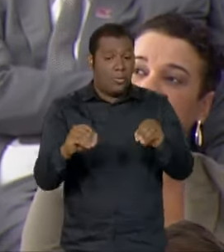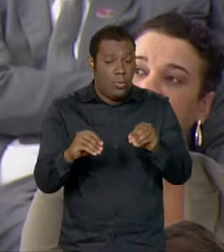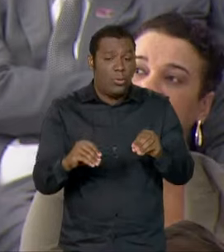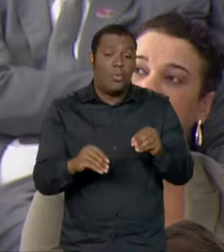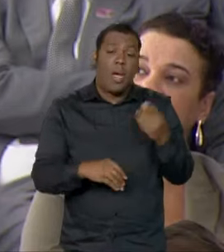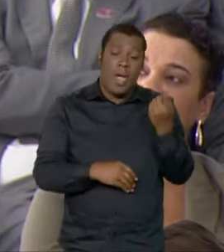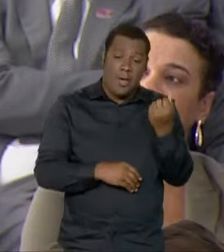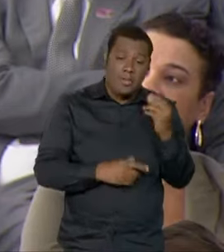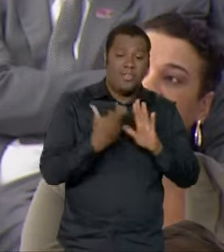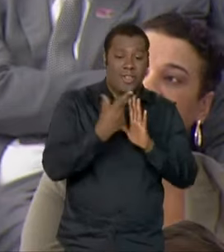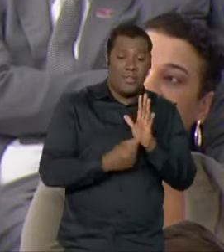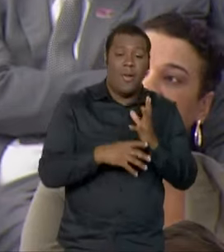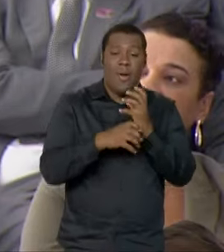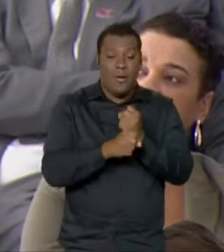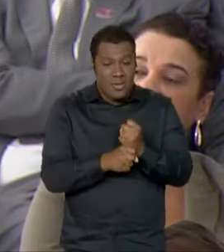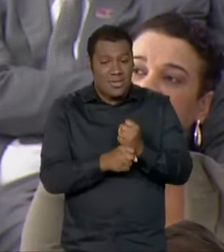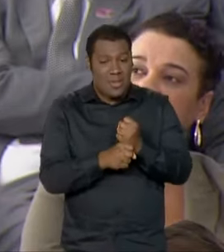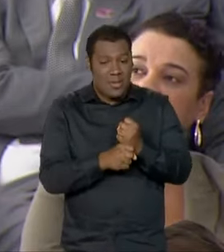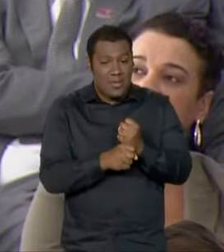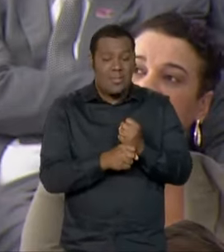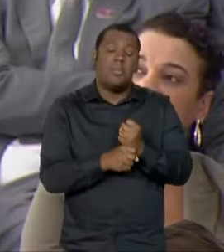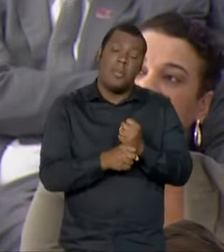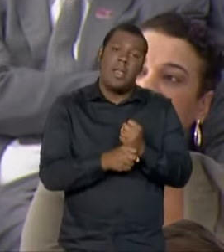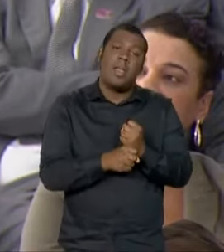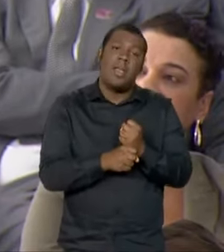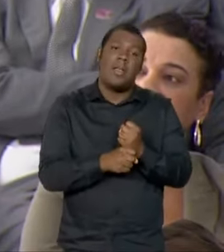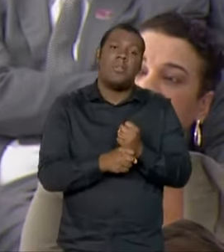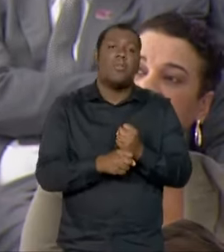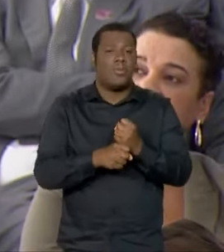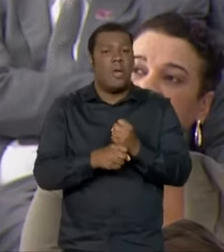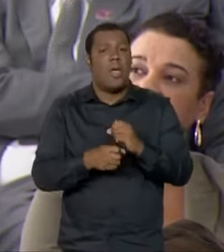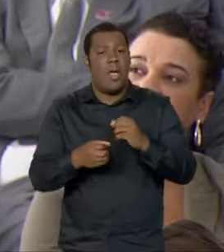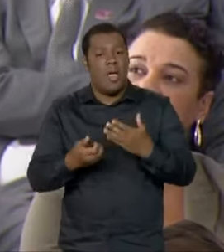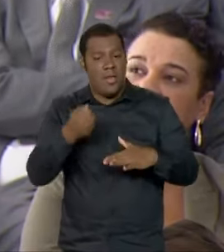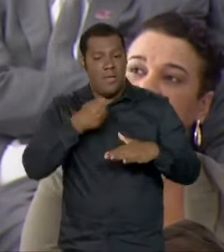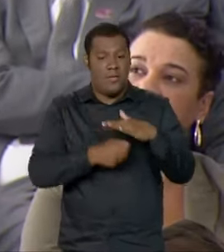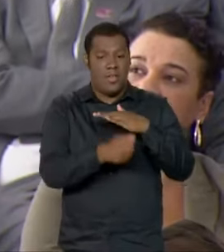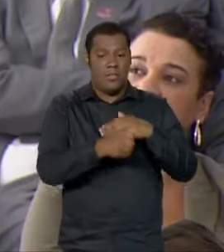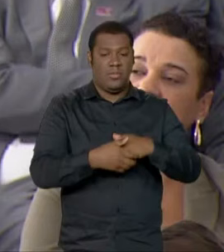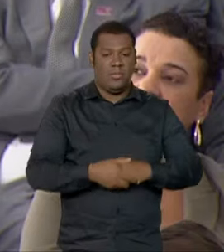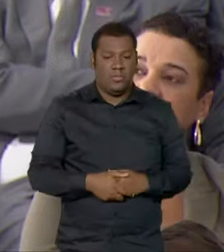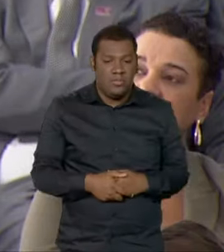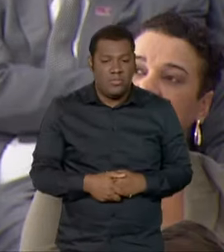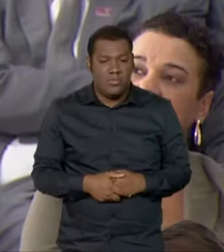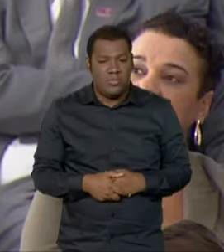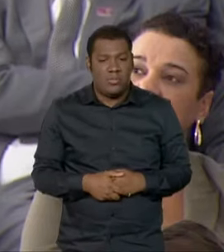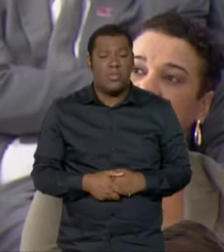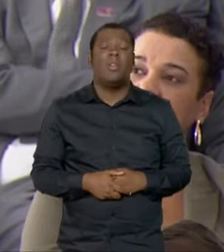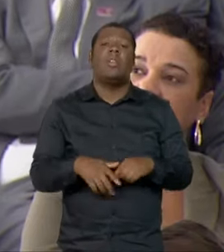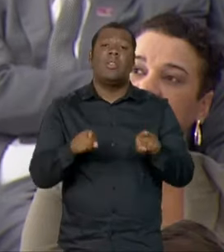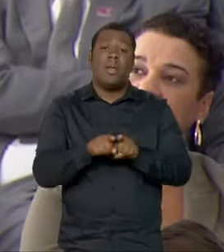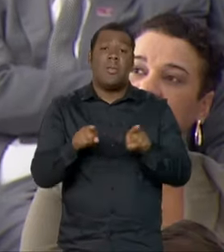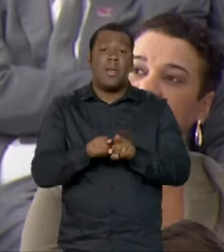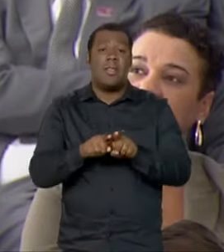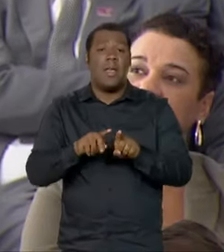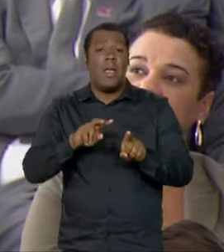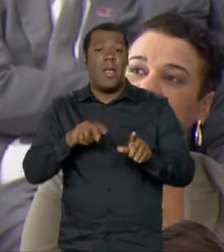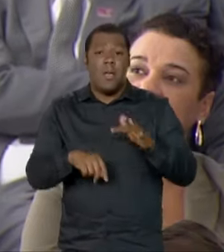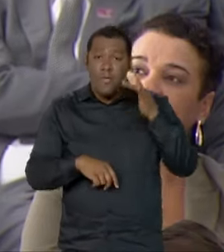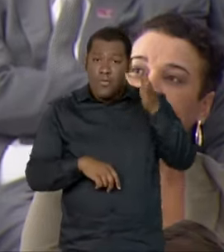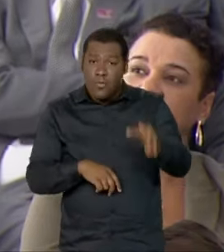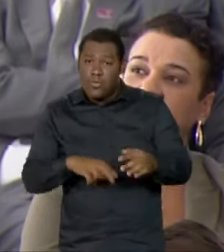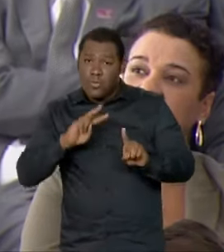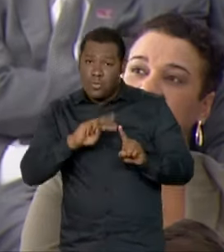muito difícil a gente imaginar, sabe, que a gente vai chegar no lugar que a gente quer com muita rapidez. A gente vai precisar de muito